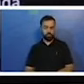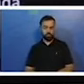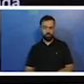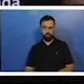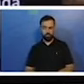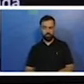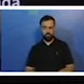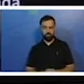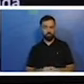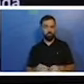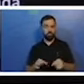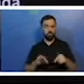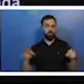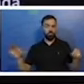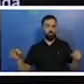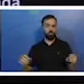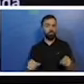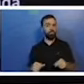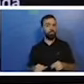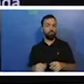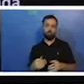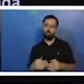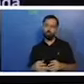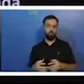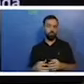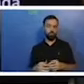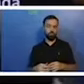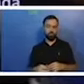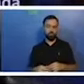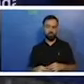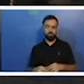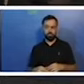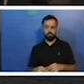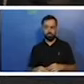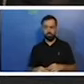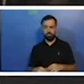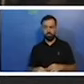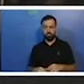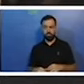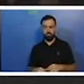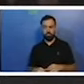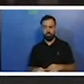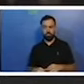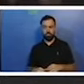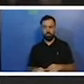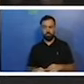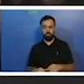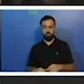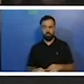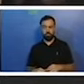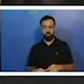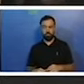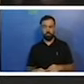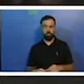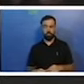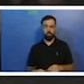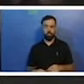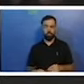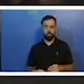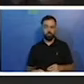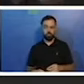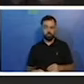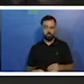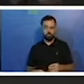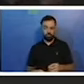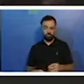e as distâncias a gente vai movimentando aqui se adaptando Então vamos lá vamos ver aqui professor é então estou